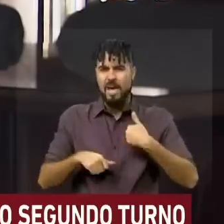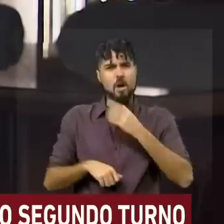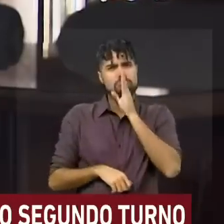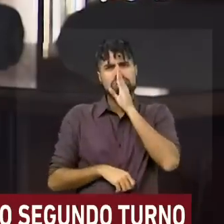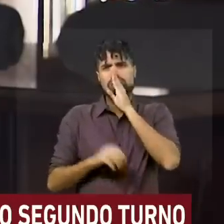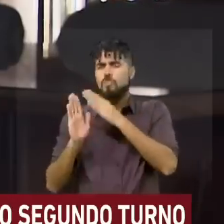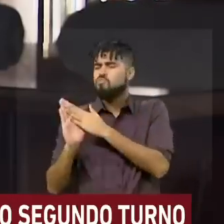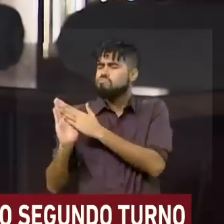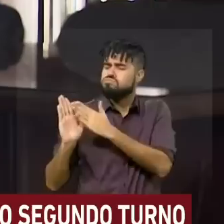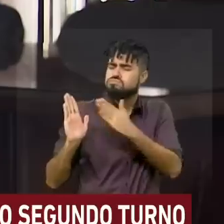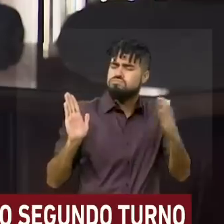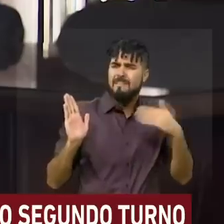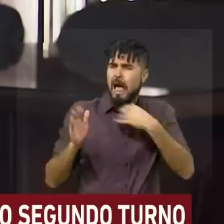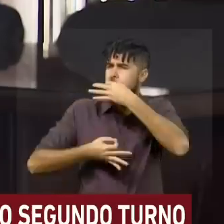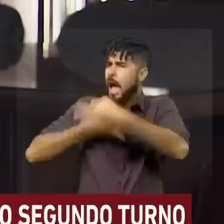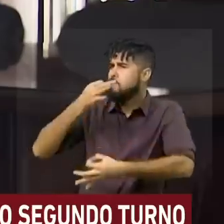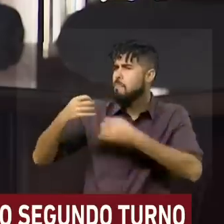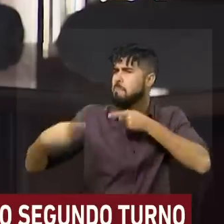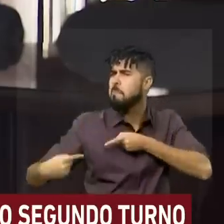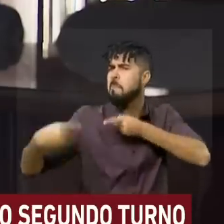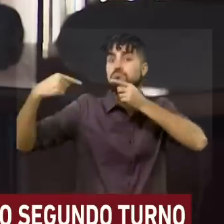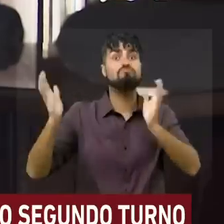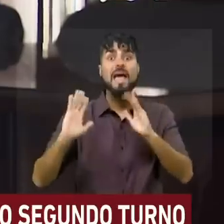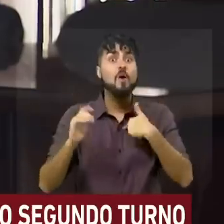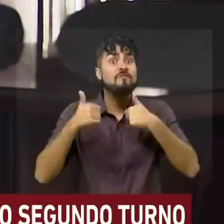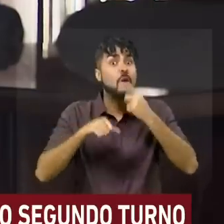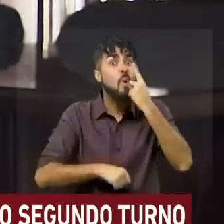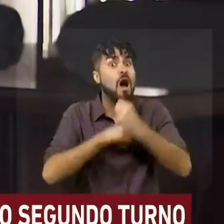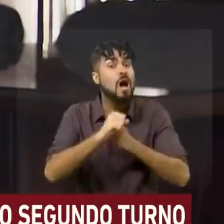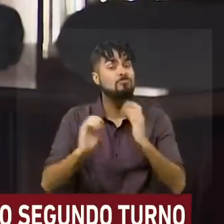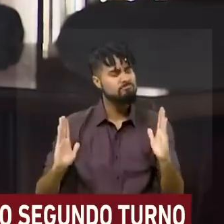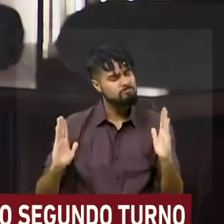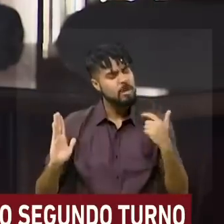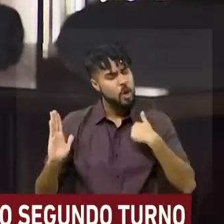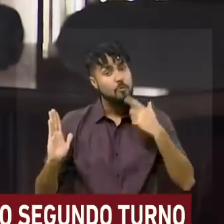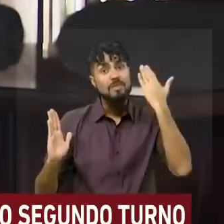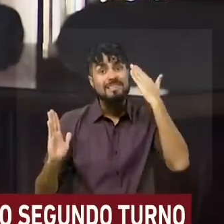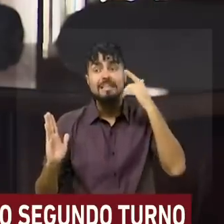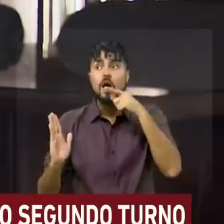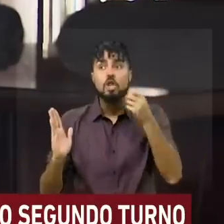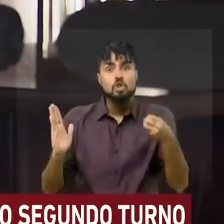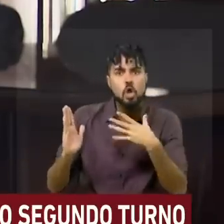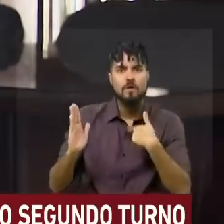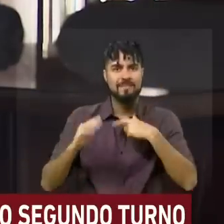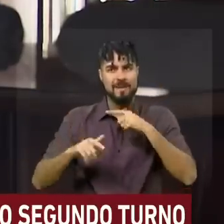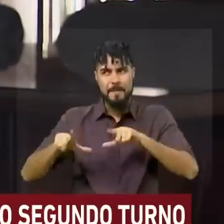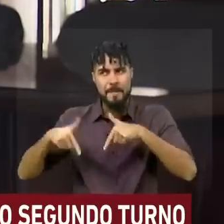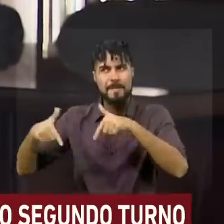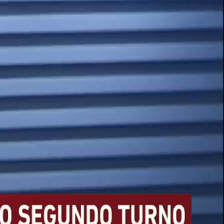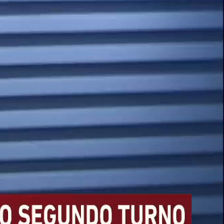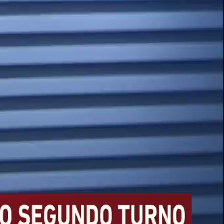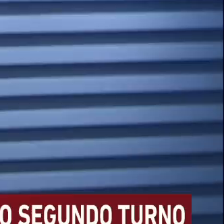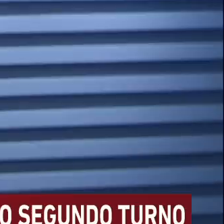atuais do país no entanto ao ser questionado sobre o segundo turno a parlamentar entrou em contradição indicou que deverá apoiar acumula em um embate